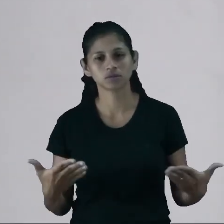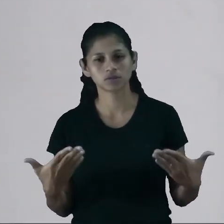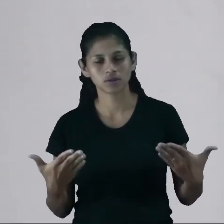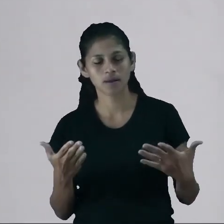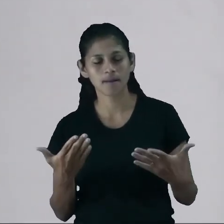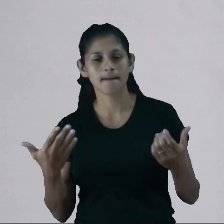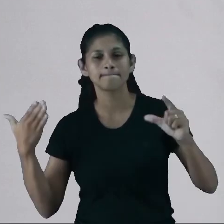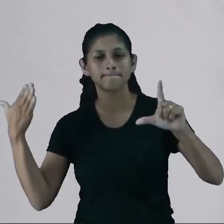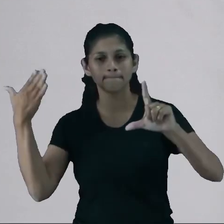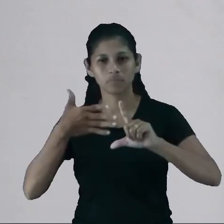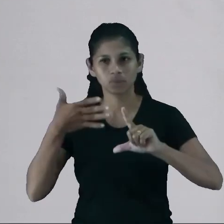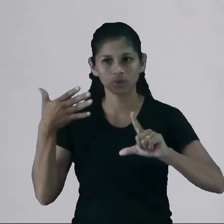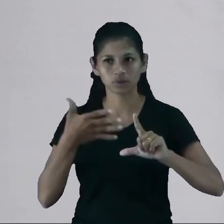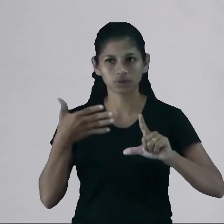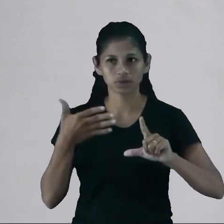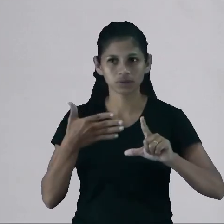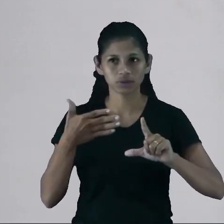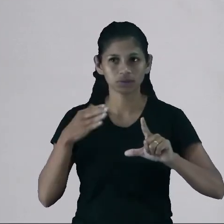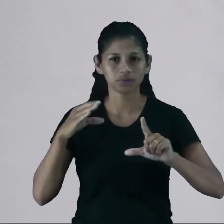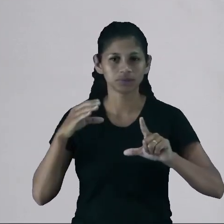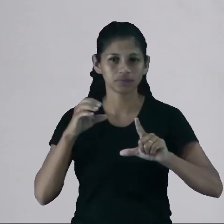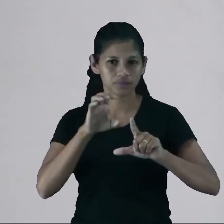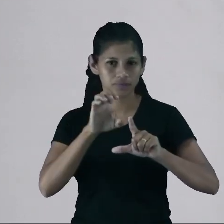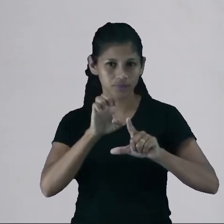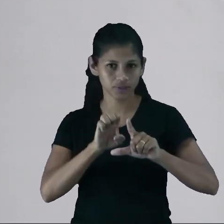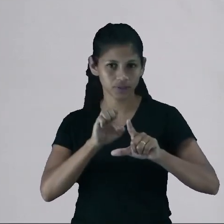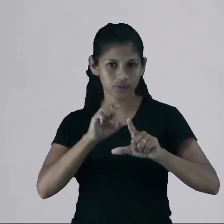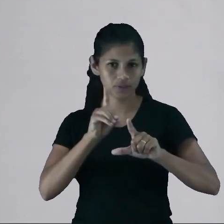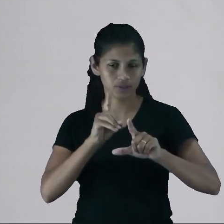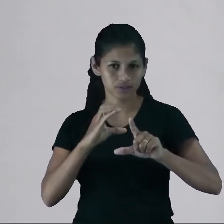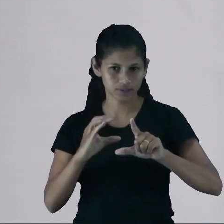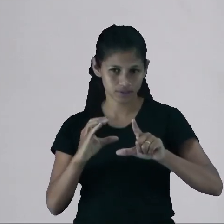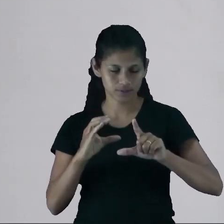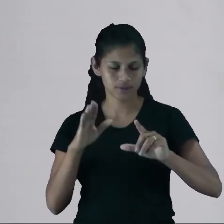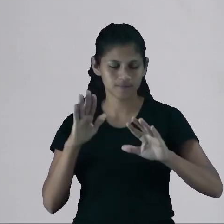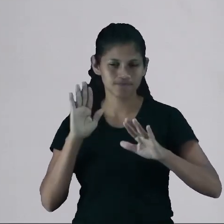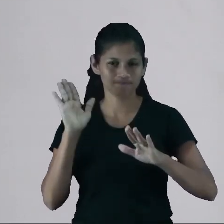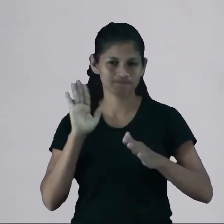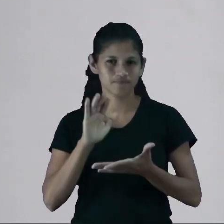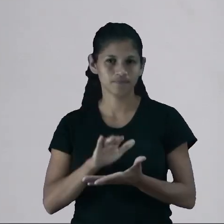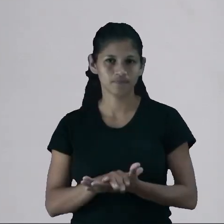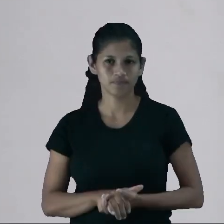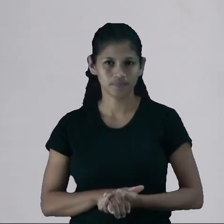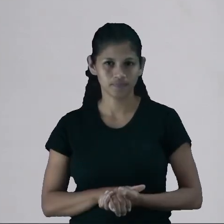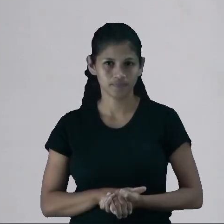outras aulas como essa, acesse a plataforma Eduque e até a nossa próxima aula.